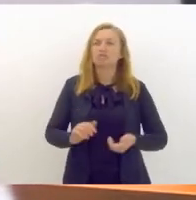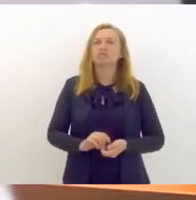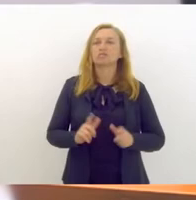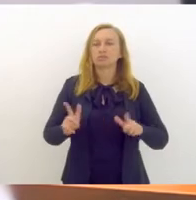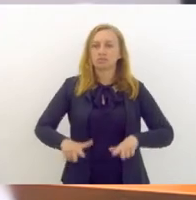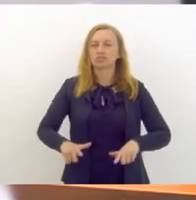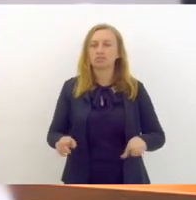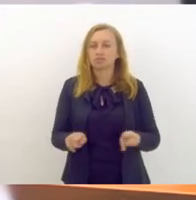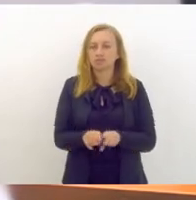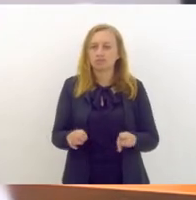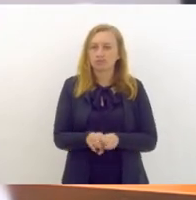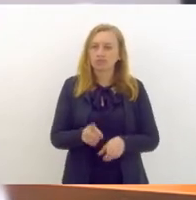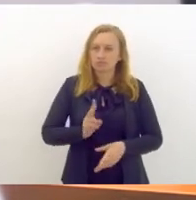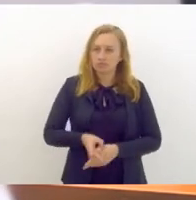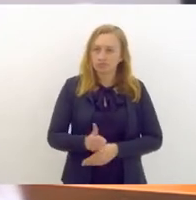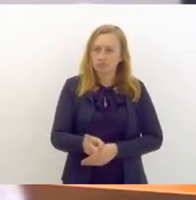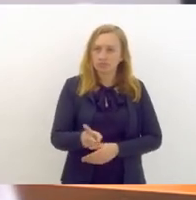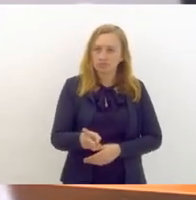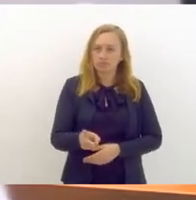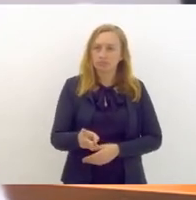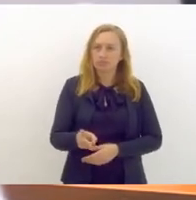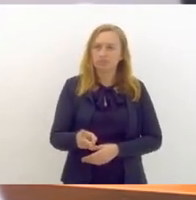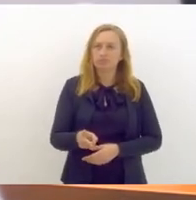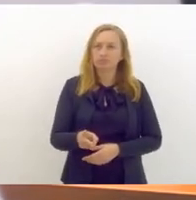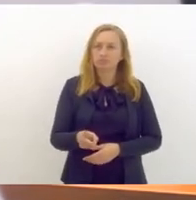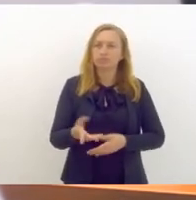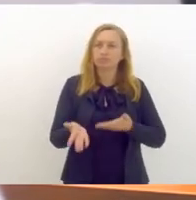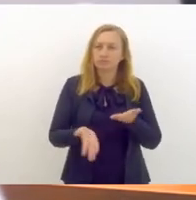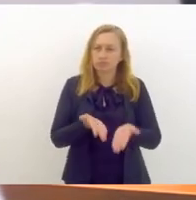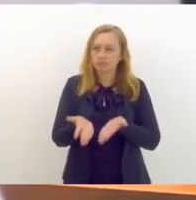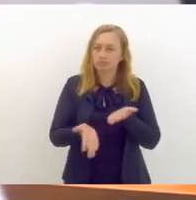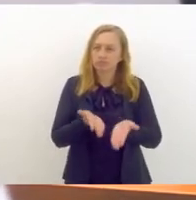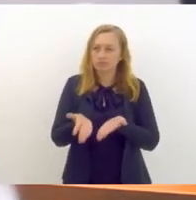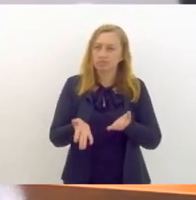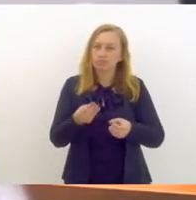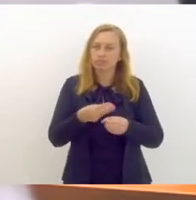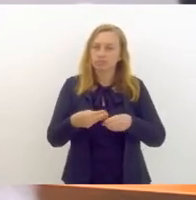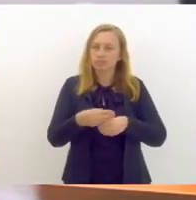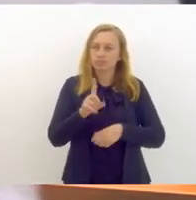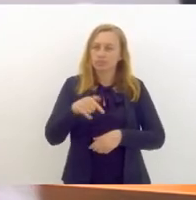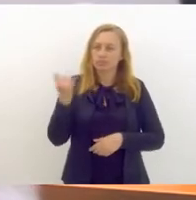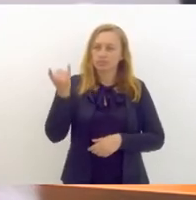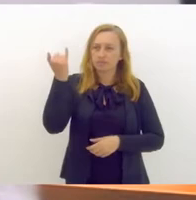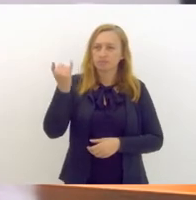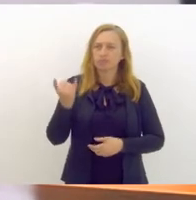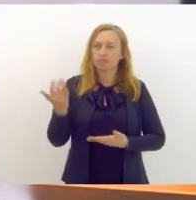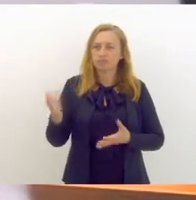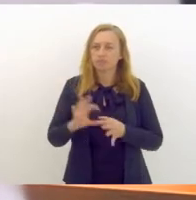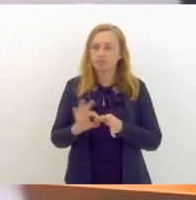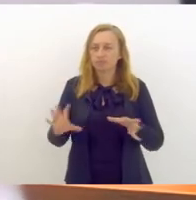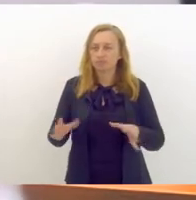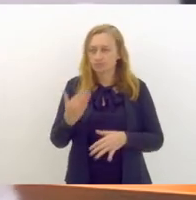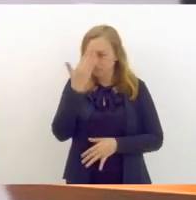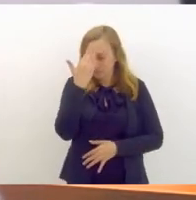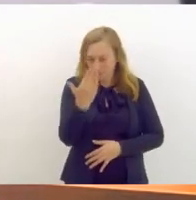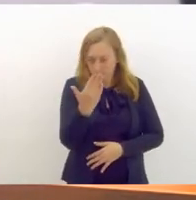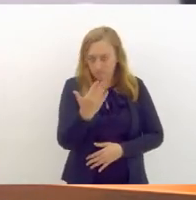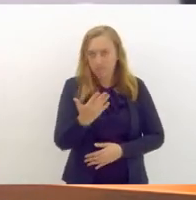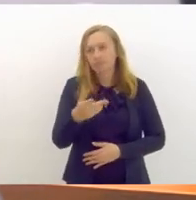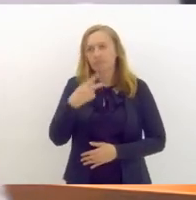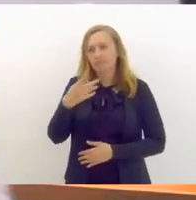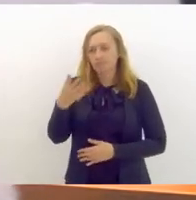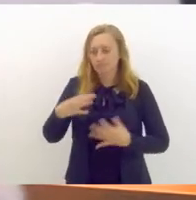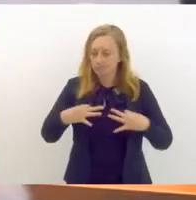também continuar garantindo esse ICMS ecológico para o município, que é muito importante, tá bom? Vou passar a palavra aqui. Obrigado, pessoal. A gente está